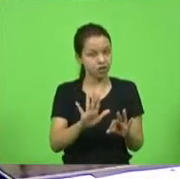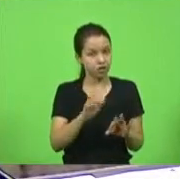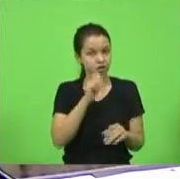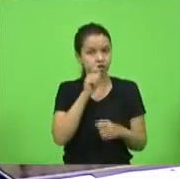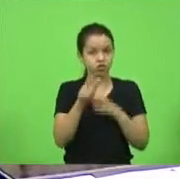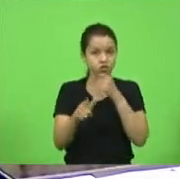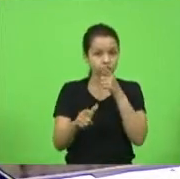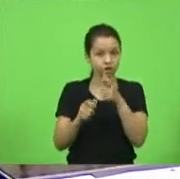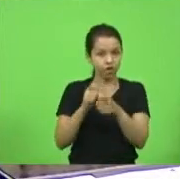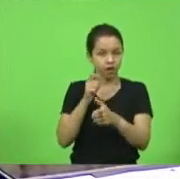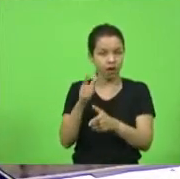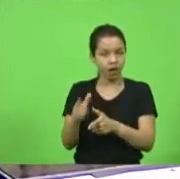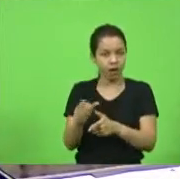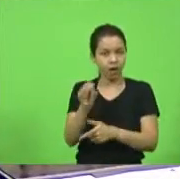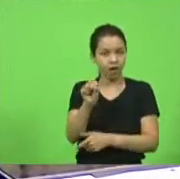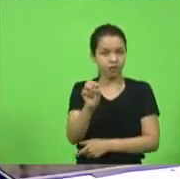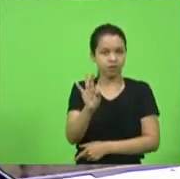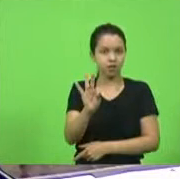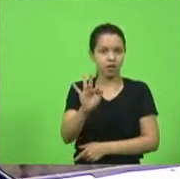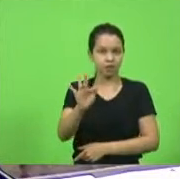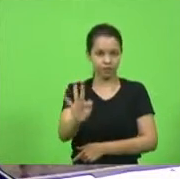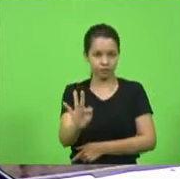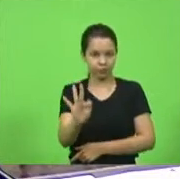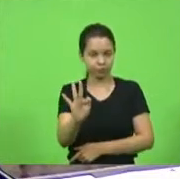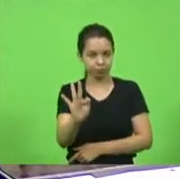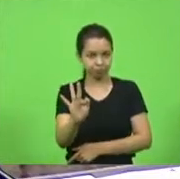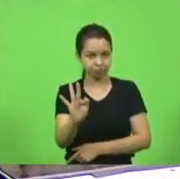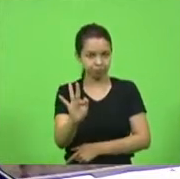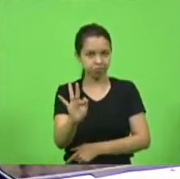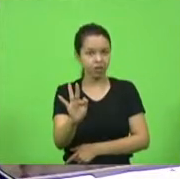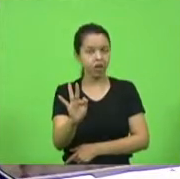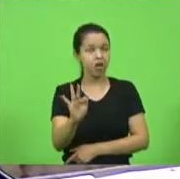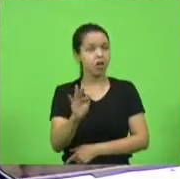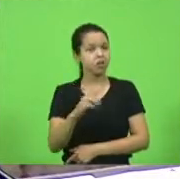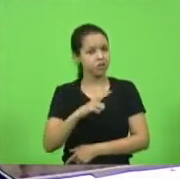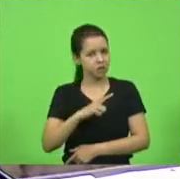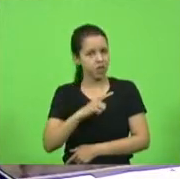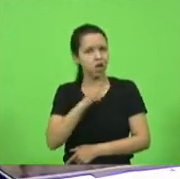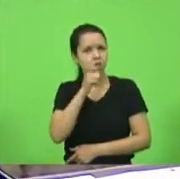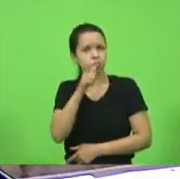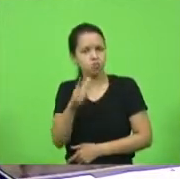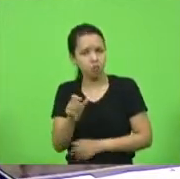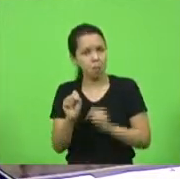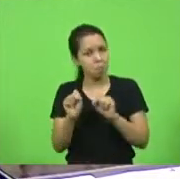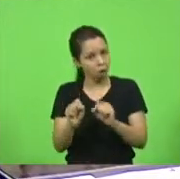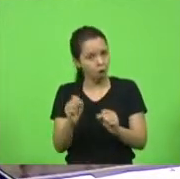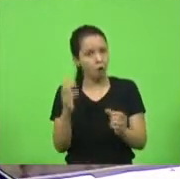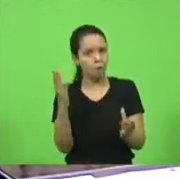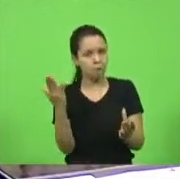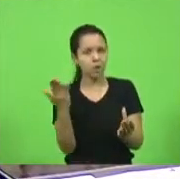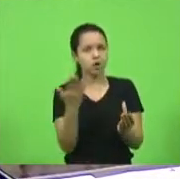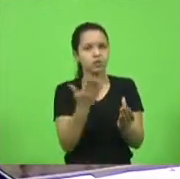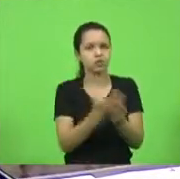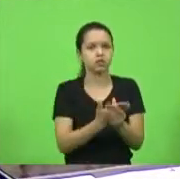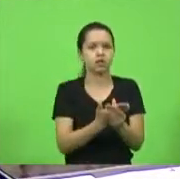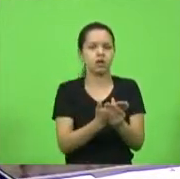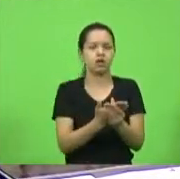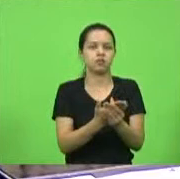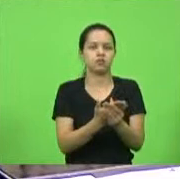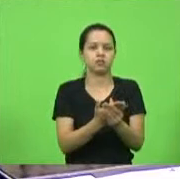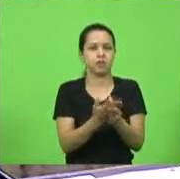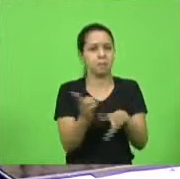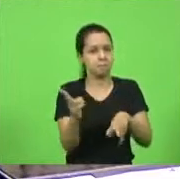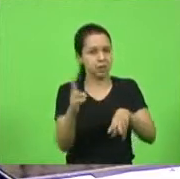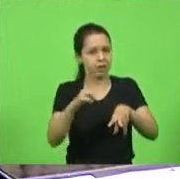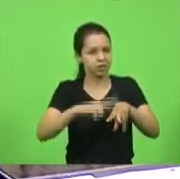criticar o STF, ainda que tenha um insulto, que processe se não gostou. Agora, prender um parlamentar